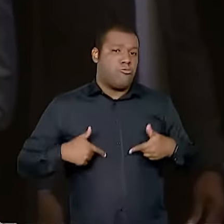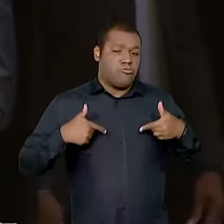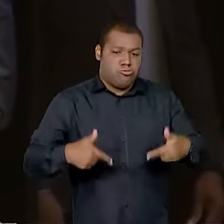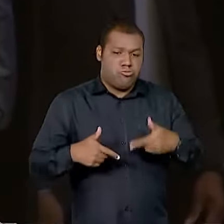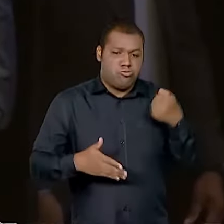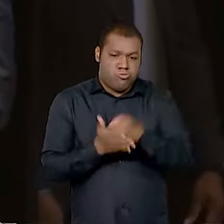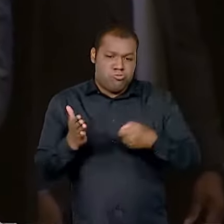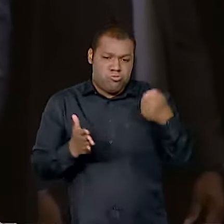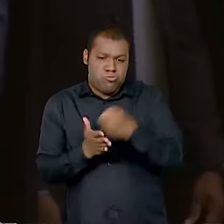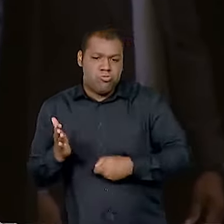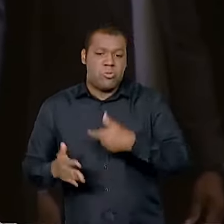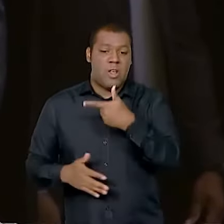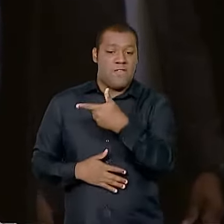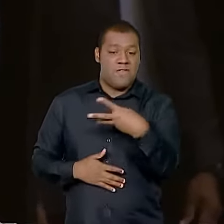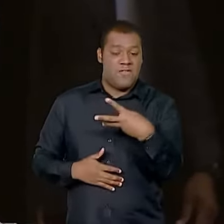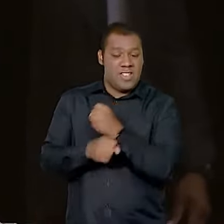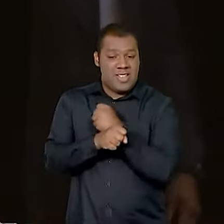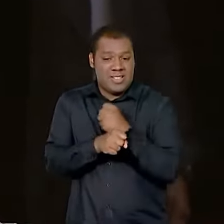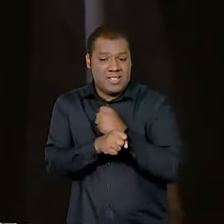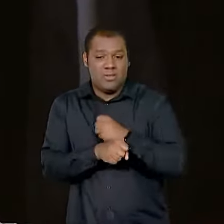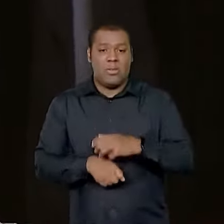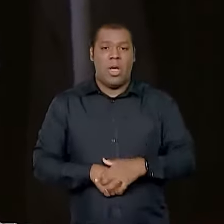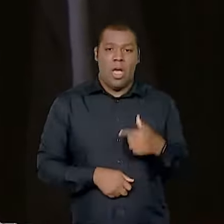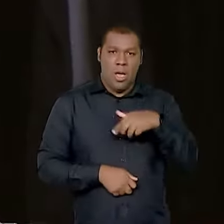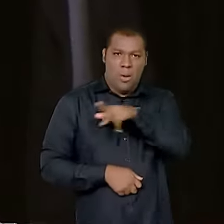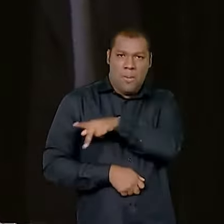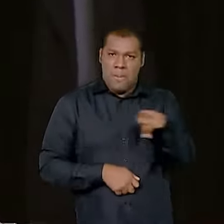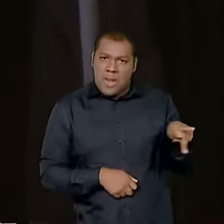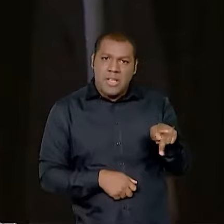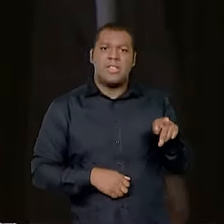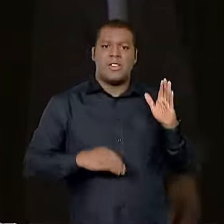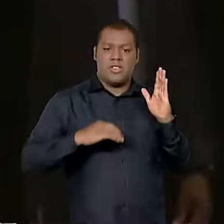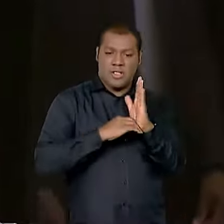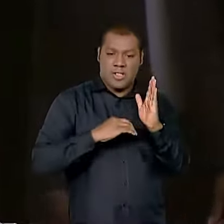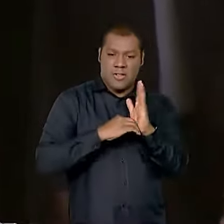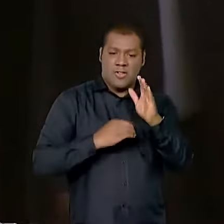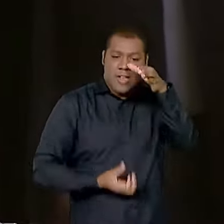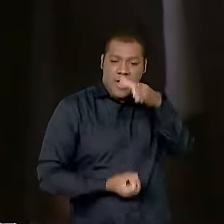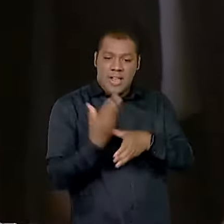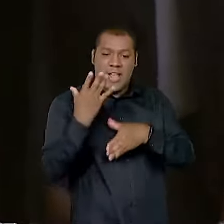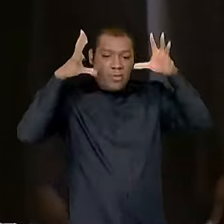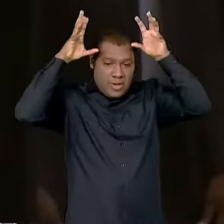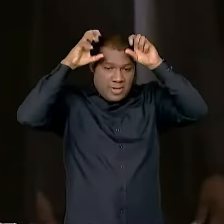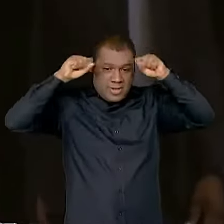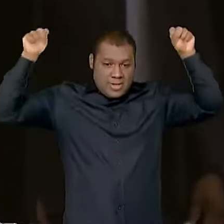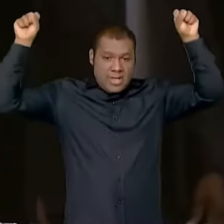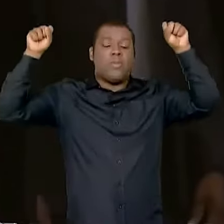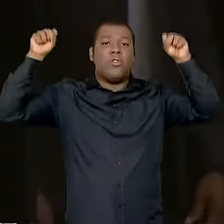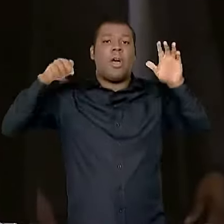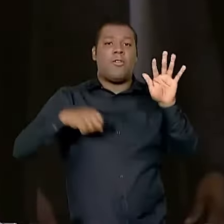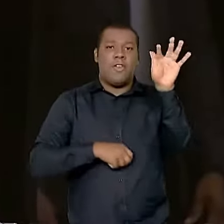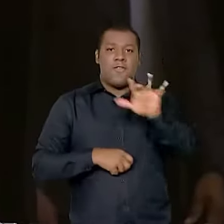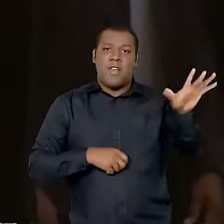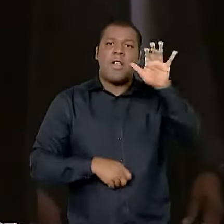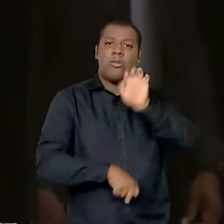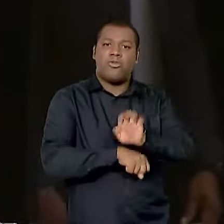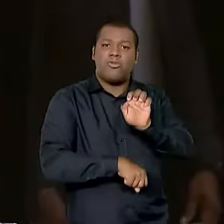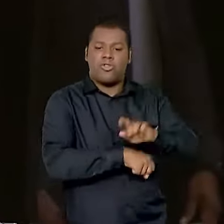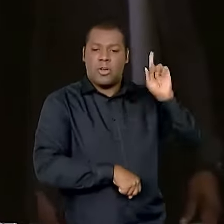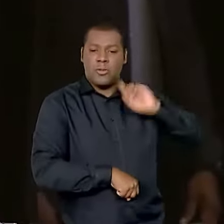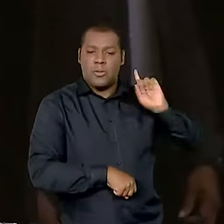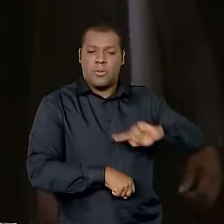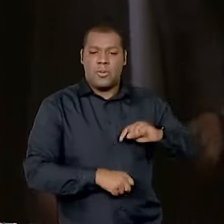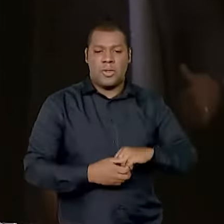anos, estando eu na presidência do Senado, para minha alegria, criar um Tribunal Regional Federal em Minas Gerais. Foi através